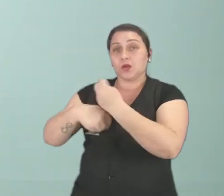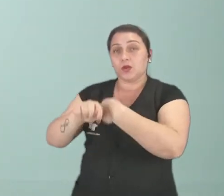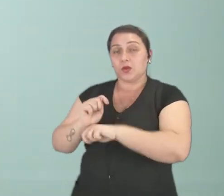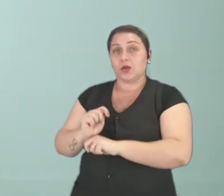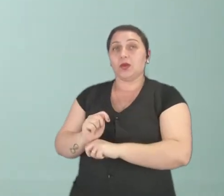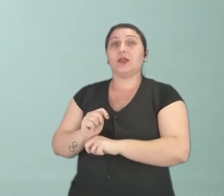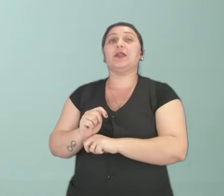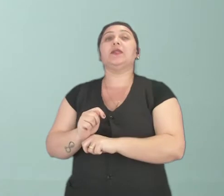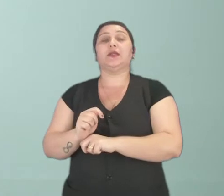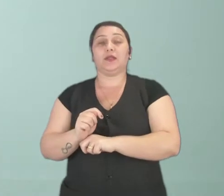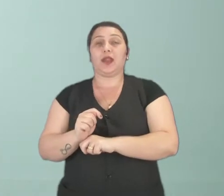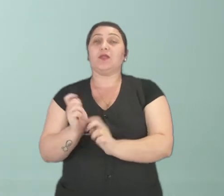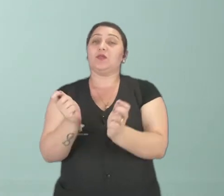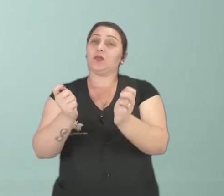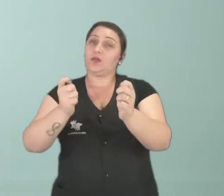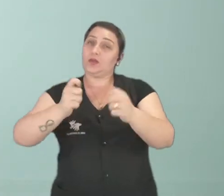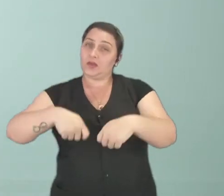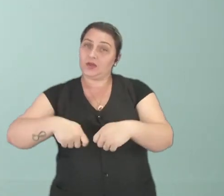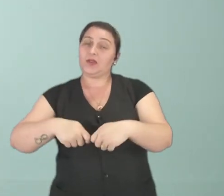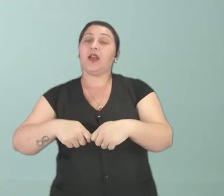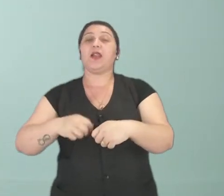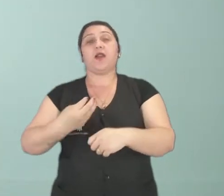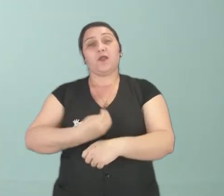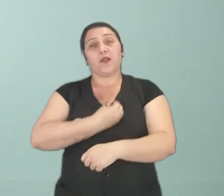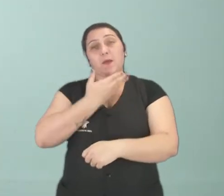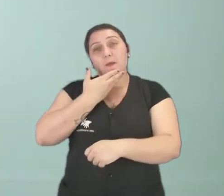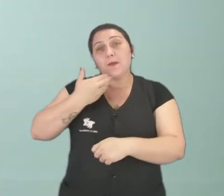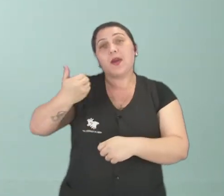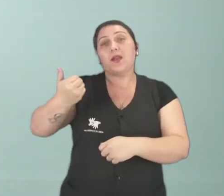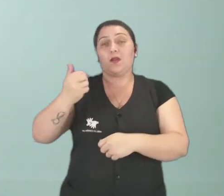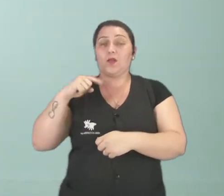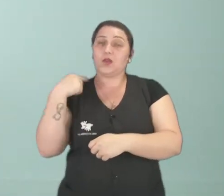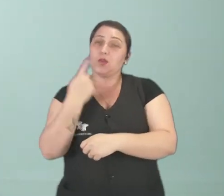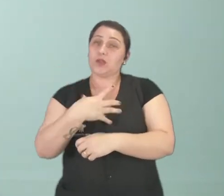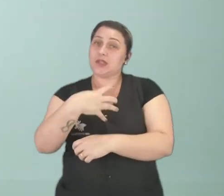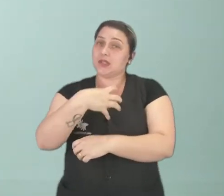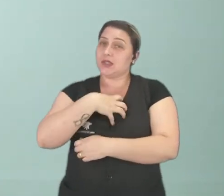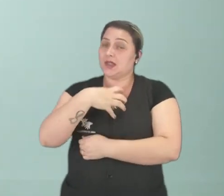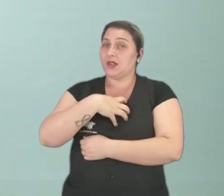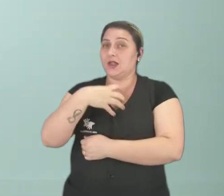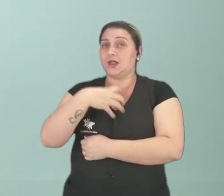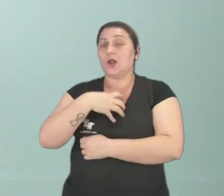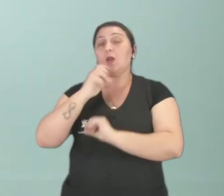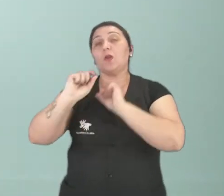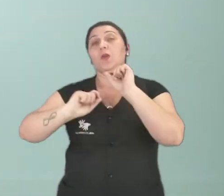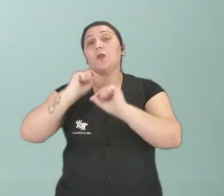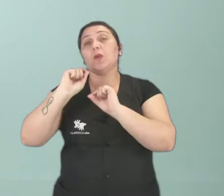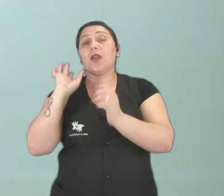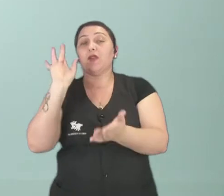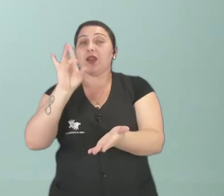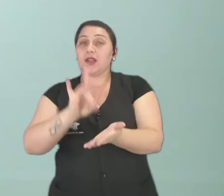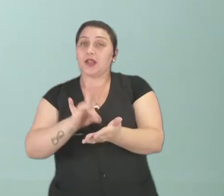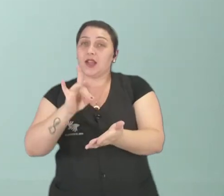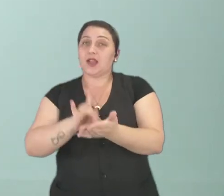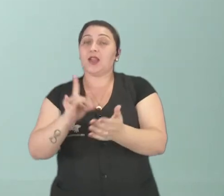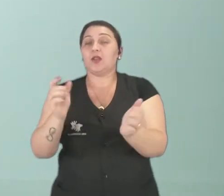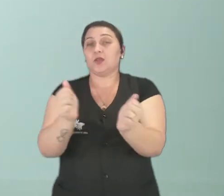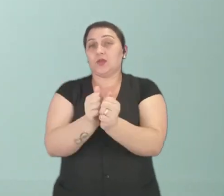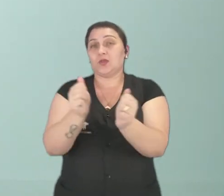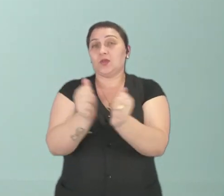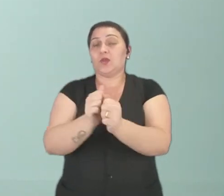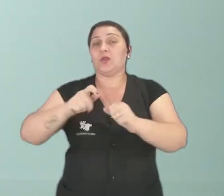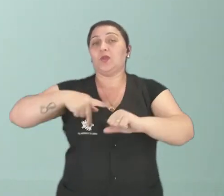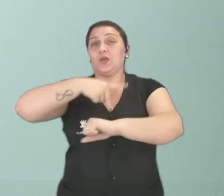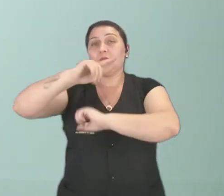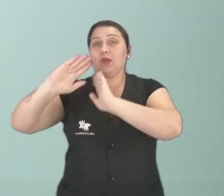da população, as condições, o padrão de vida é muito melhor, a gente sente um pouco do que é essa realidade que está contida nos